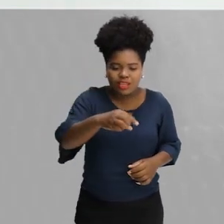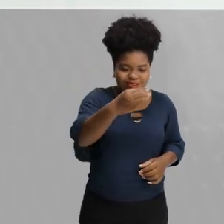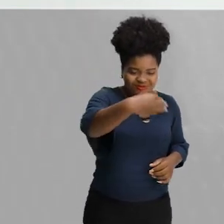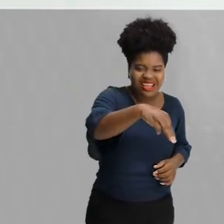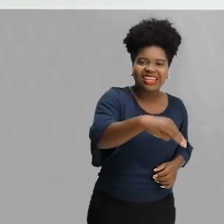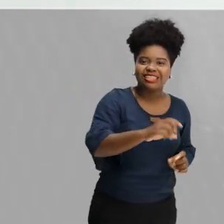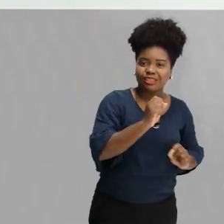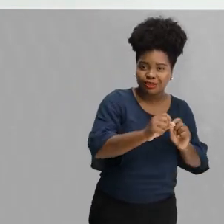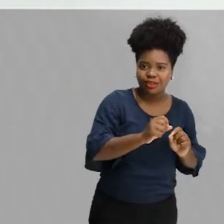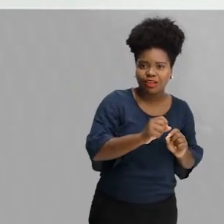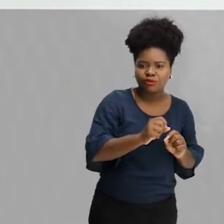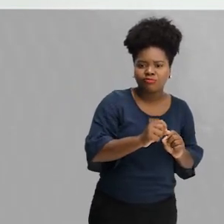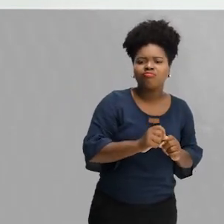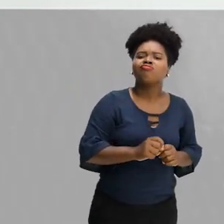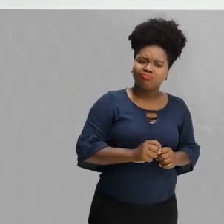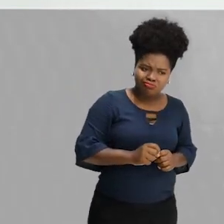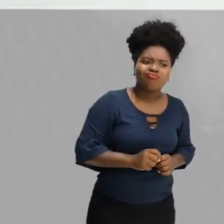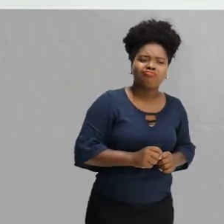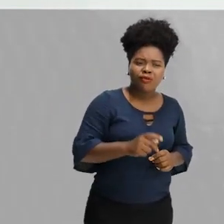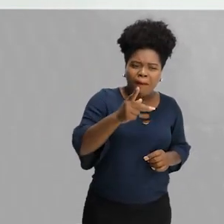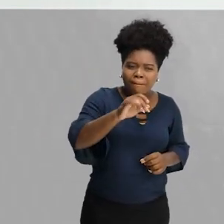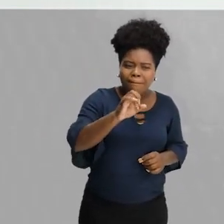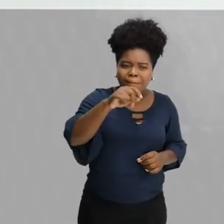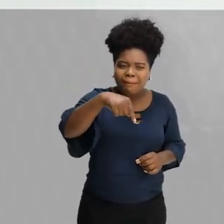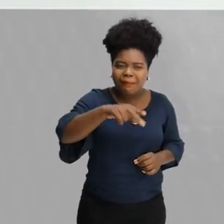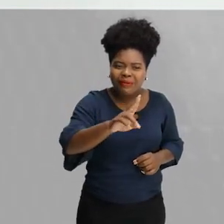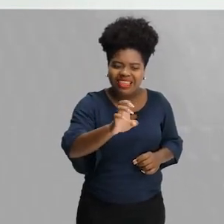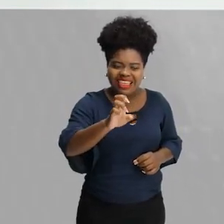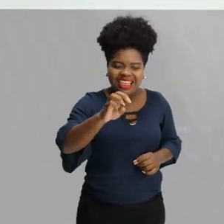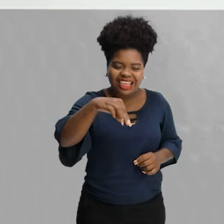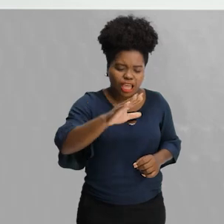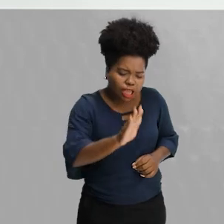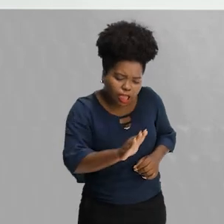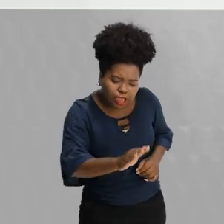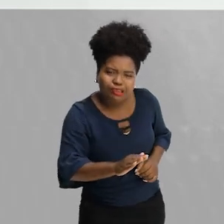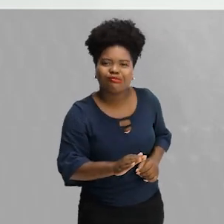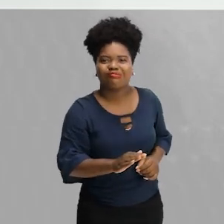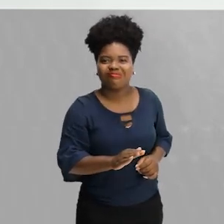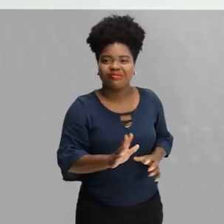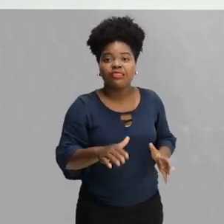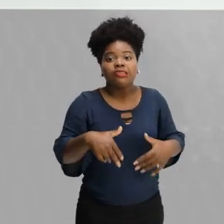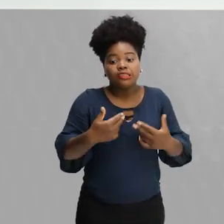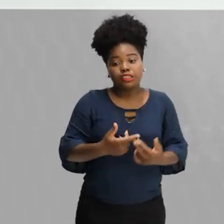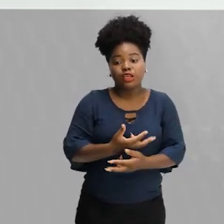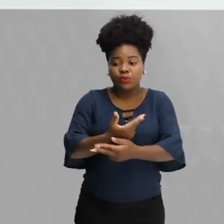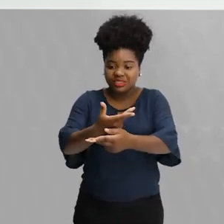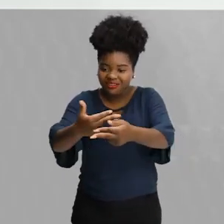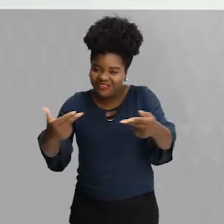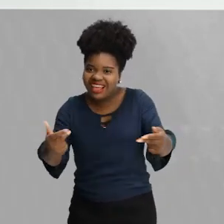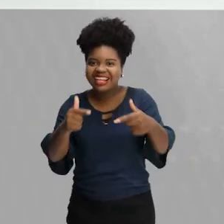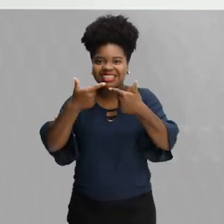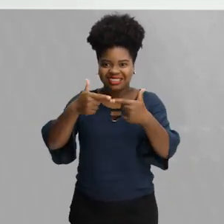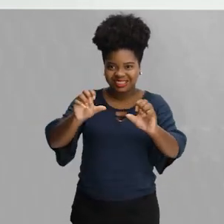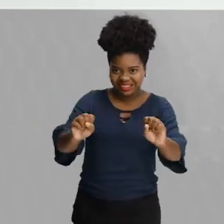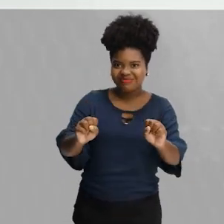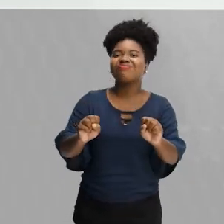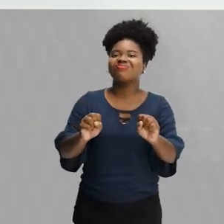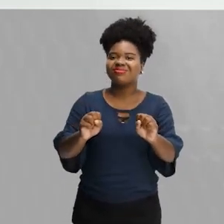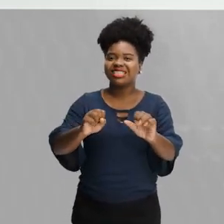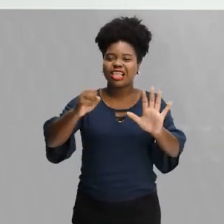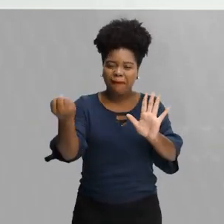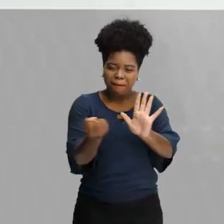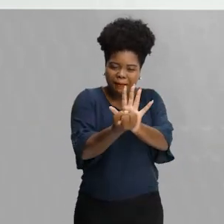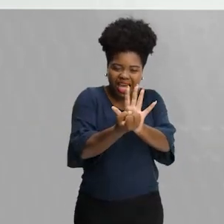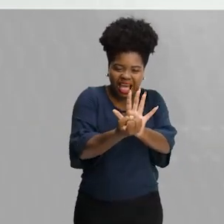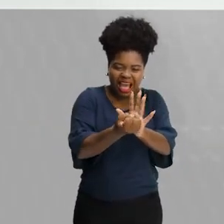quê? Pequeno. Pois é, esse regionalismo linguístico também marca o nosso Brasil